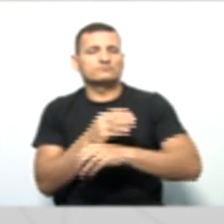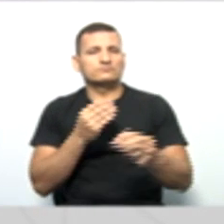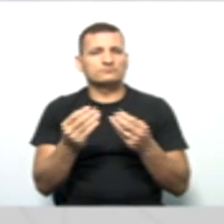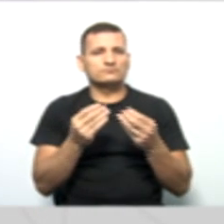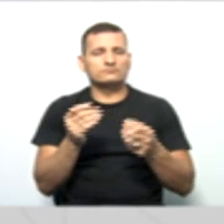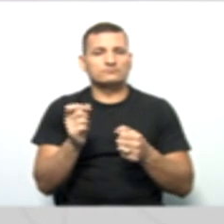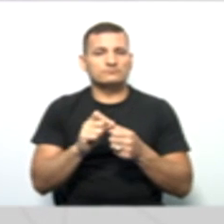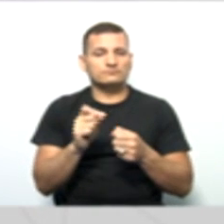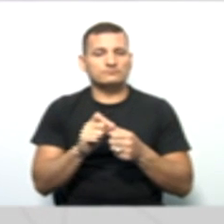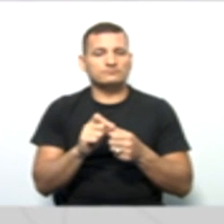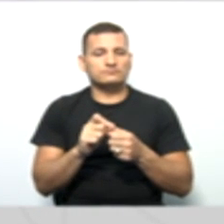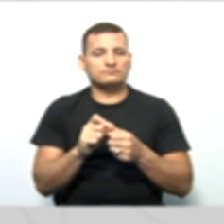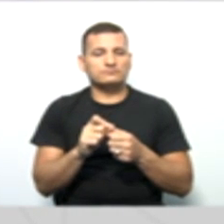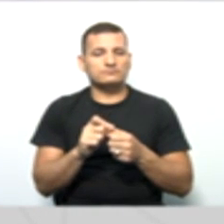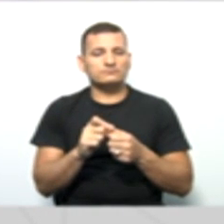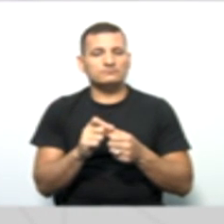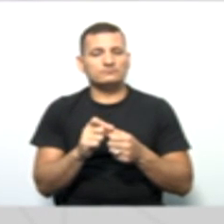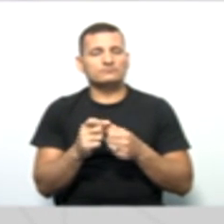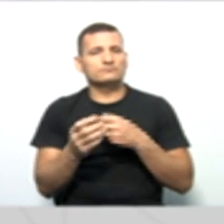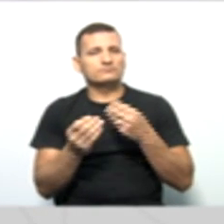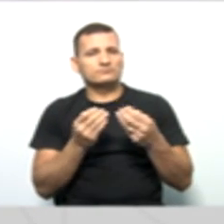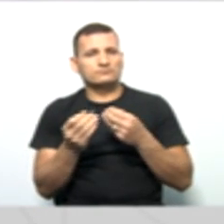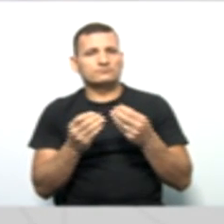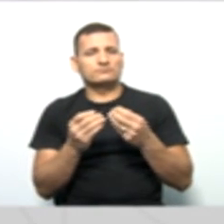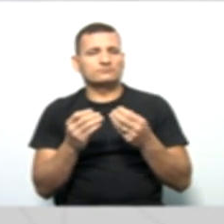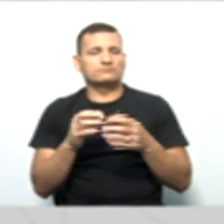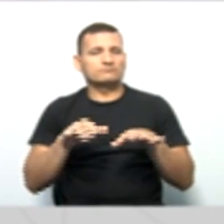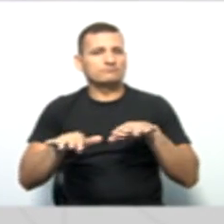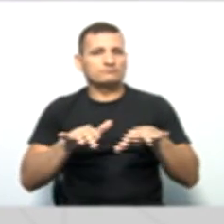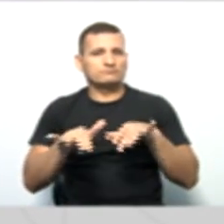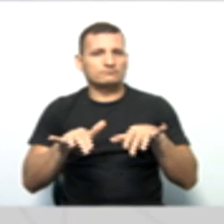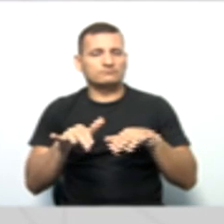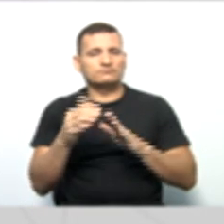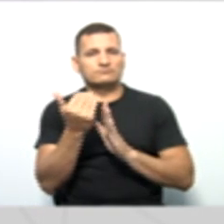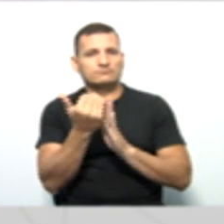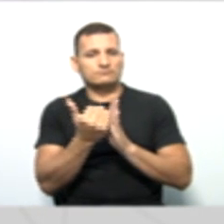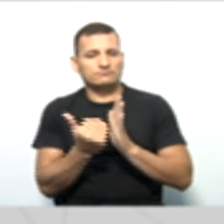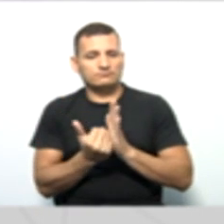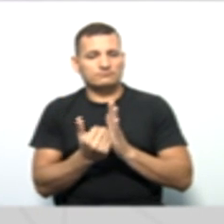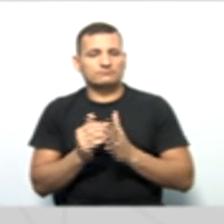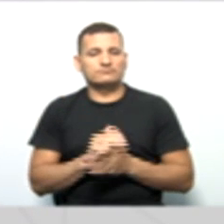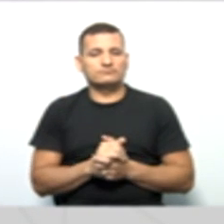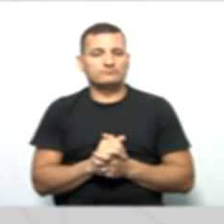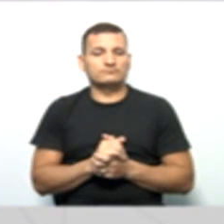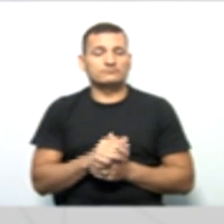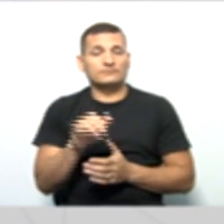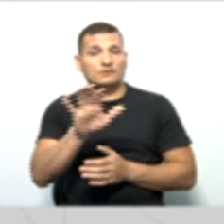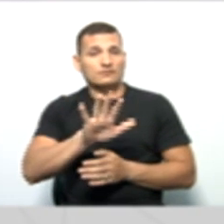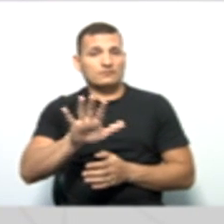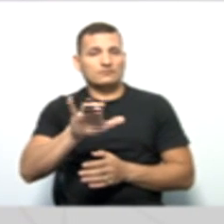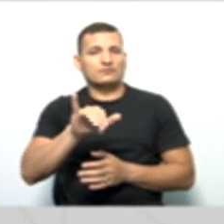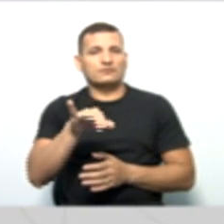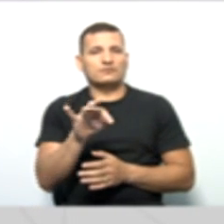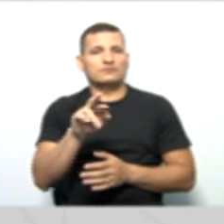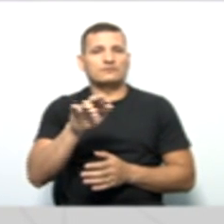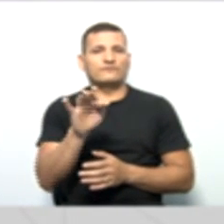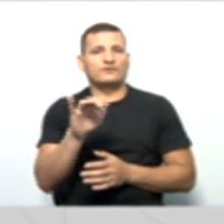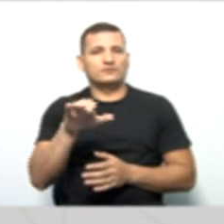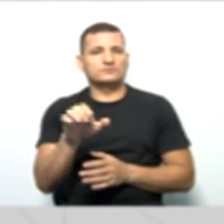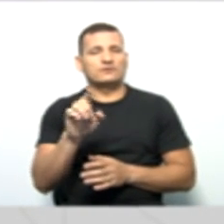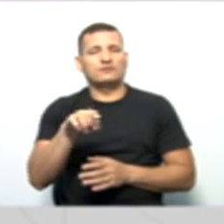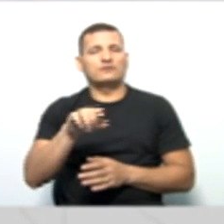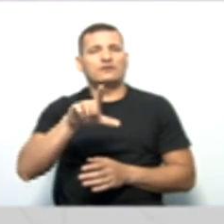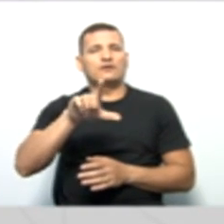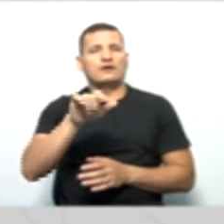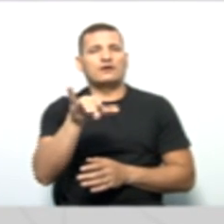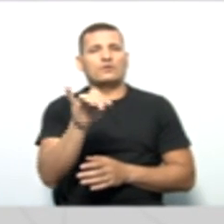ser feito? Né? Qual é a forma que nós vamos implementar esse programa? As interfaces, aí já entra a parte de layout e